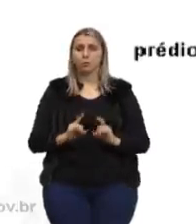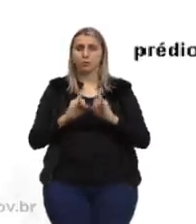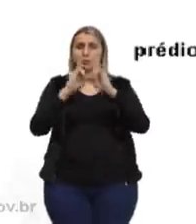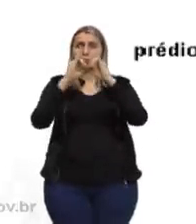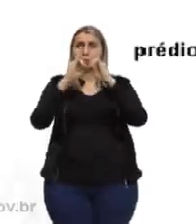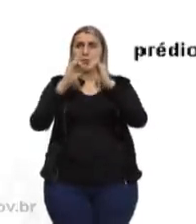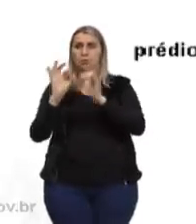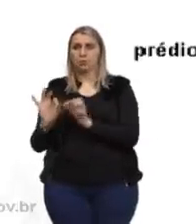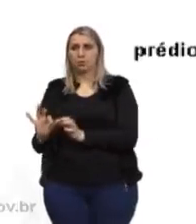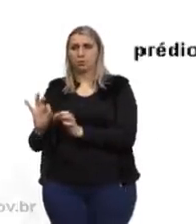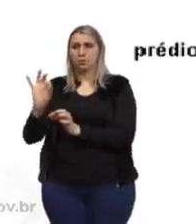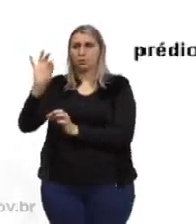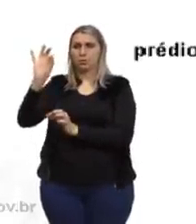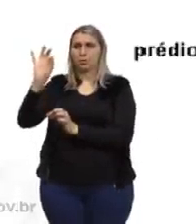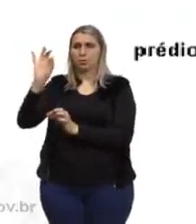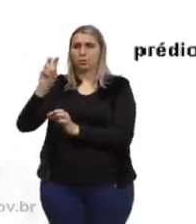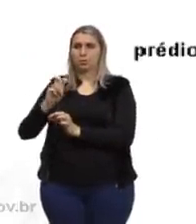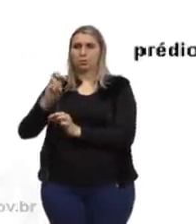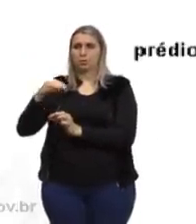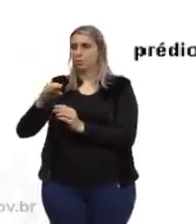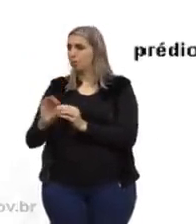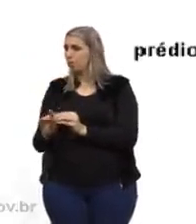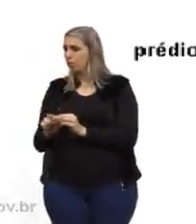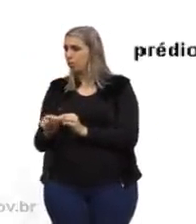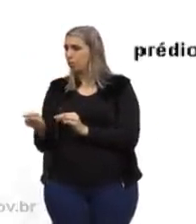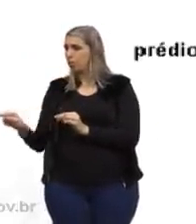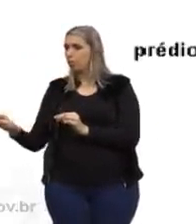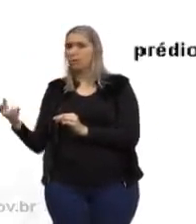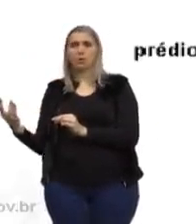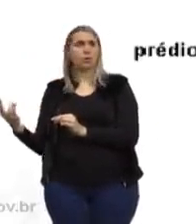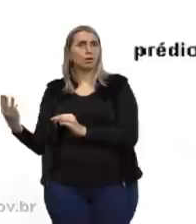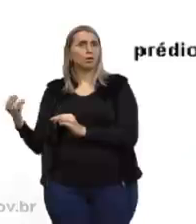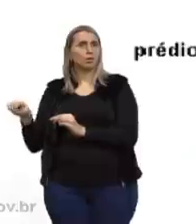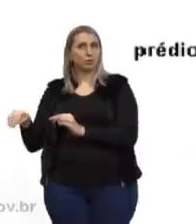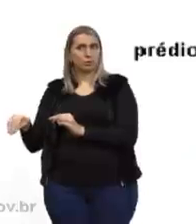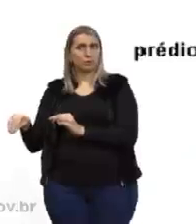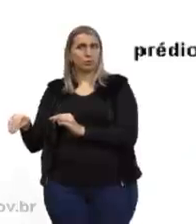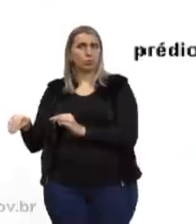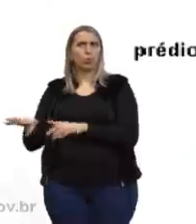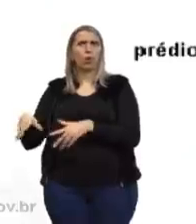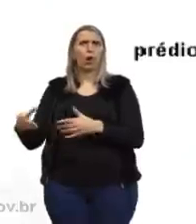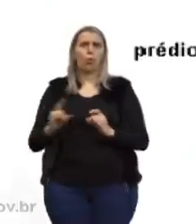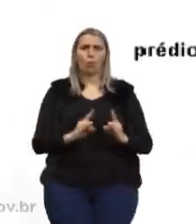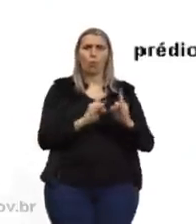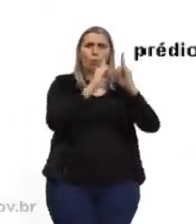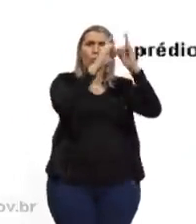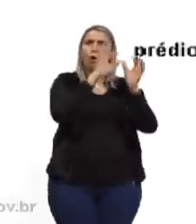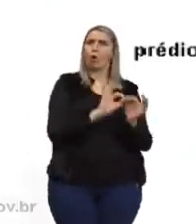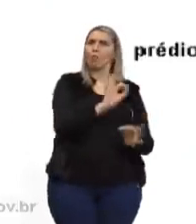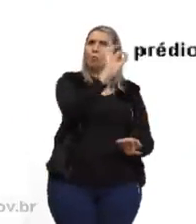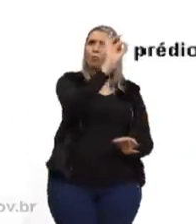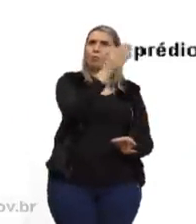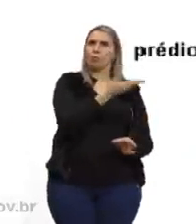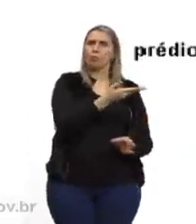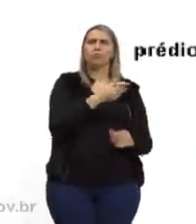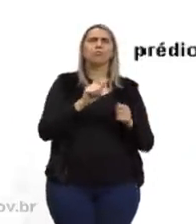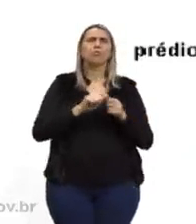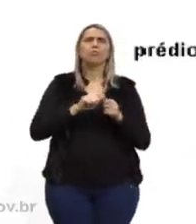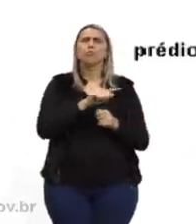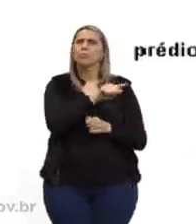sombra de um poste de altura 5 metros mede 3. Qual a altura do prédio? Então, o que nós faríamos? O que vocês